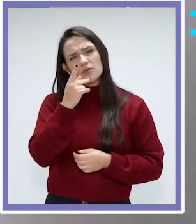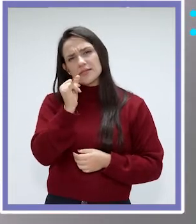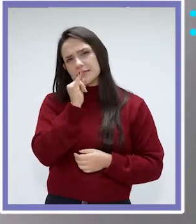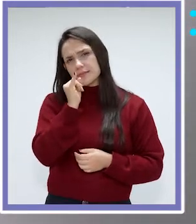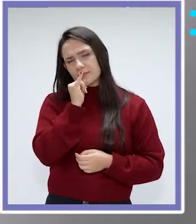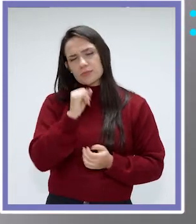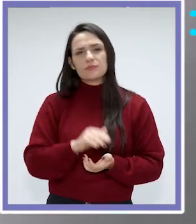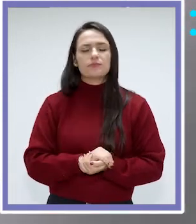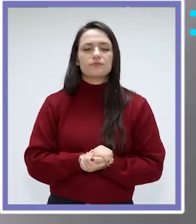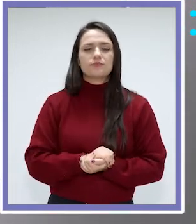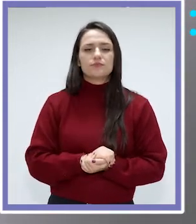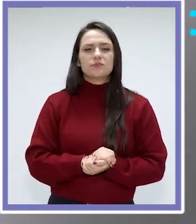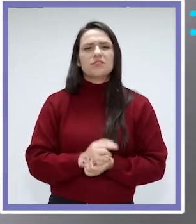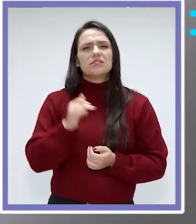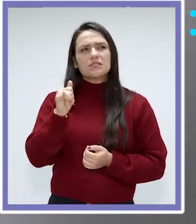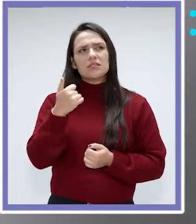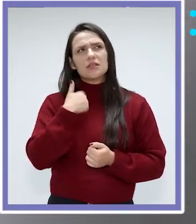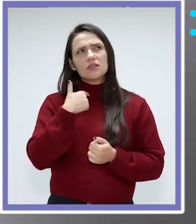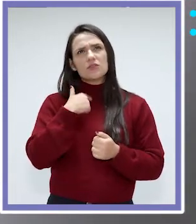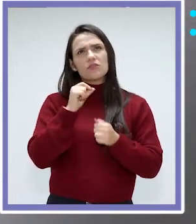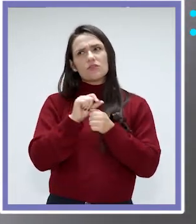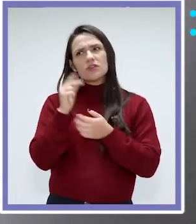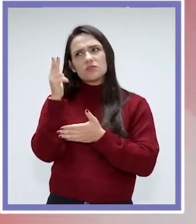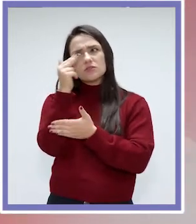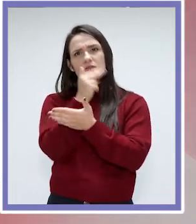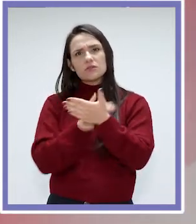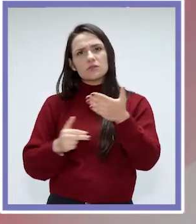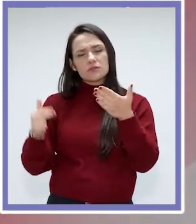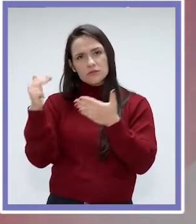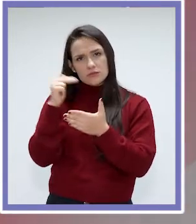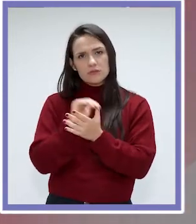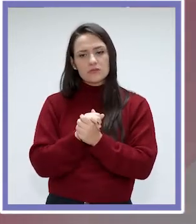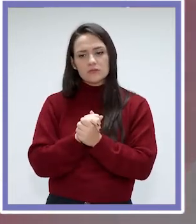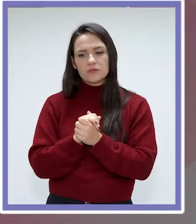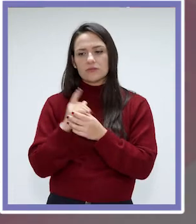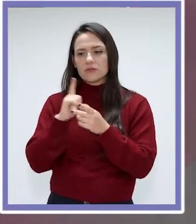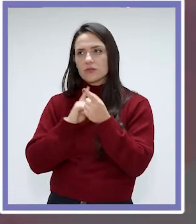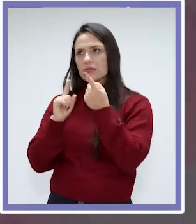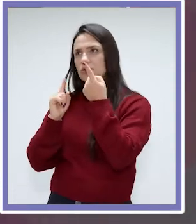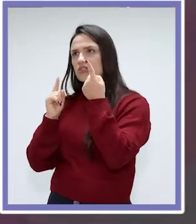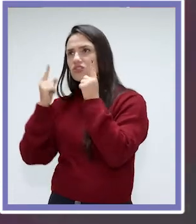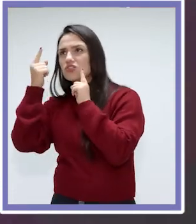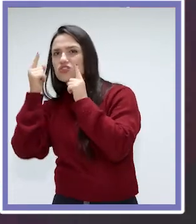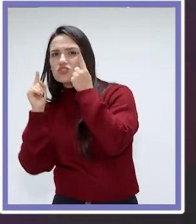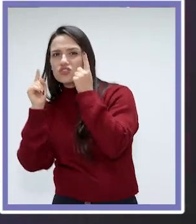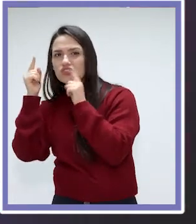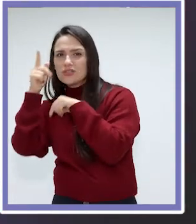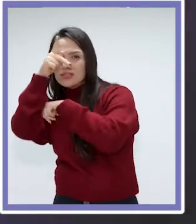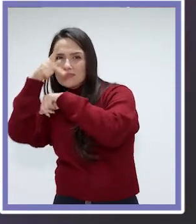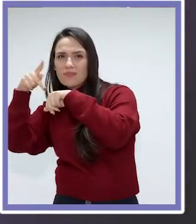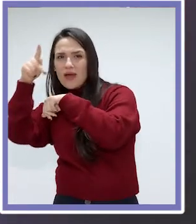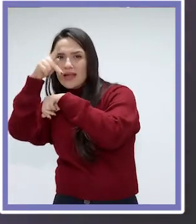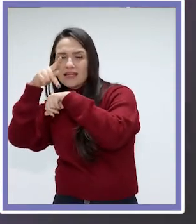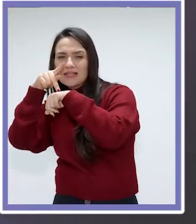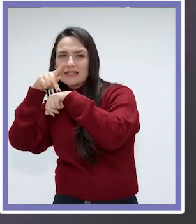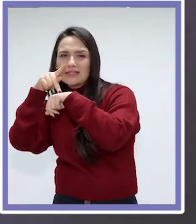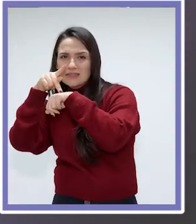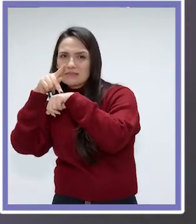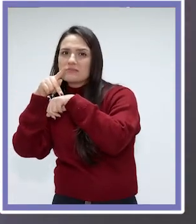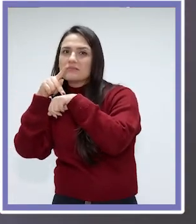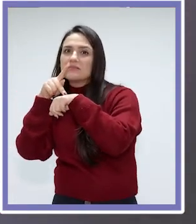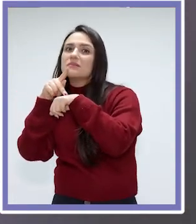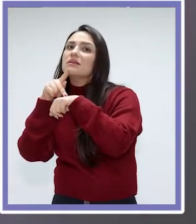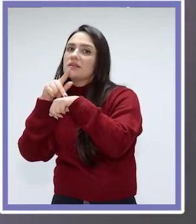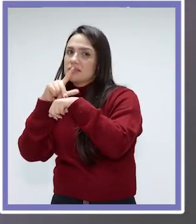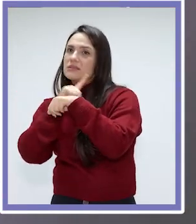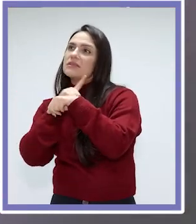citou agora, se a gente fosse praticamente desenhar, né? O vinho que o senhor citou que vem do Chile, o Chile, que é um país